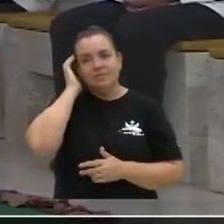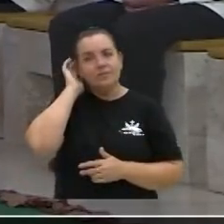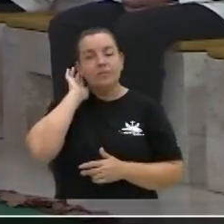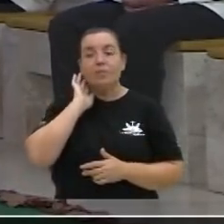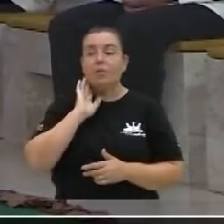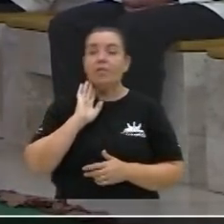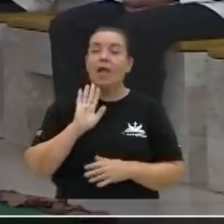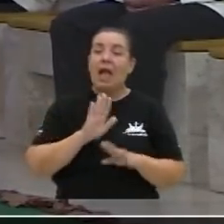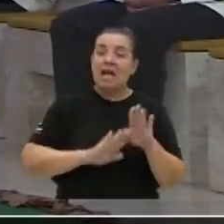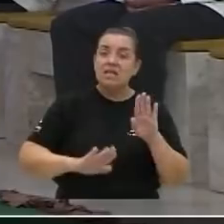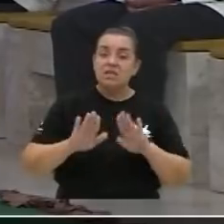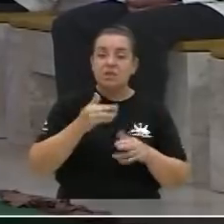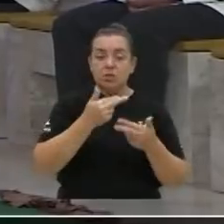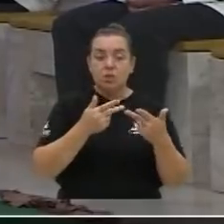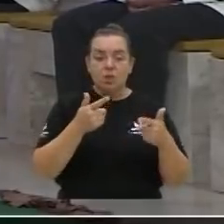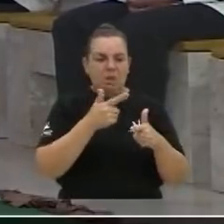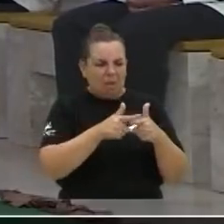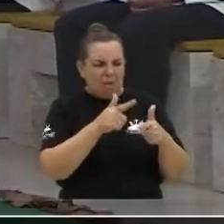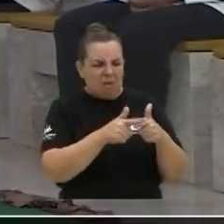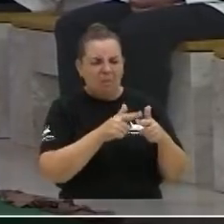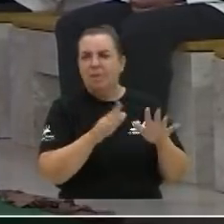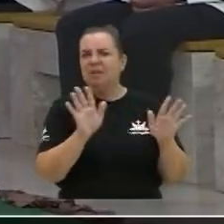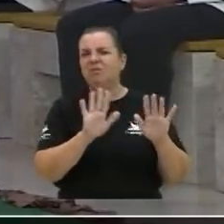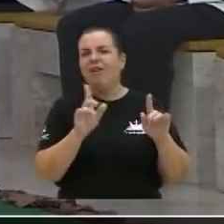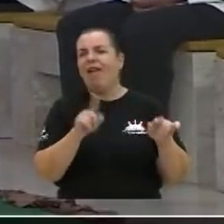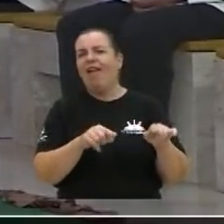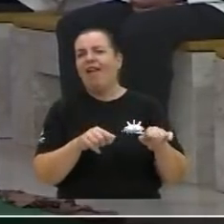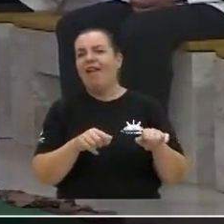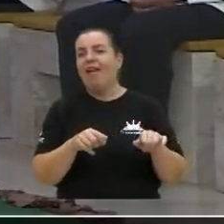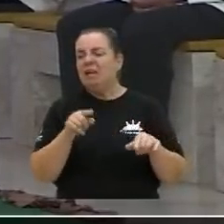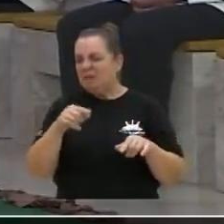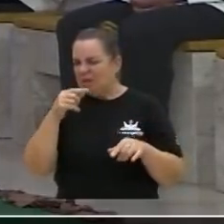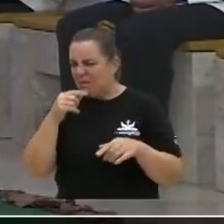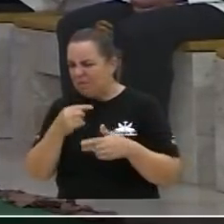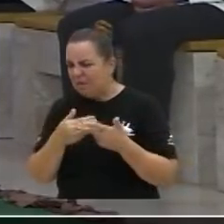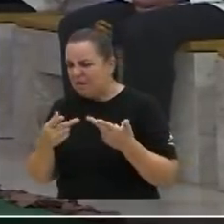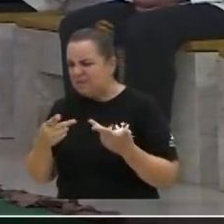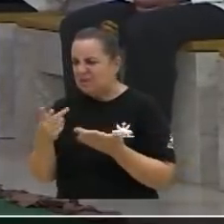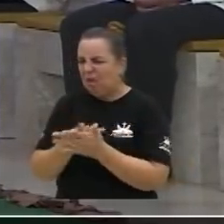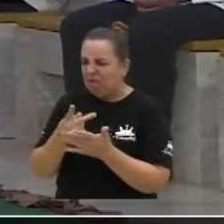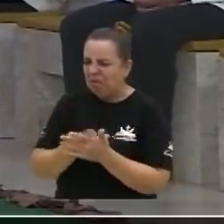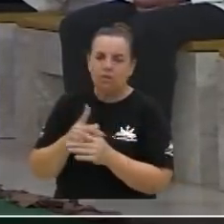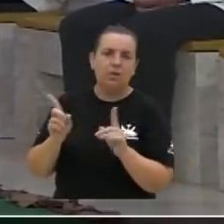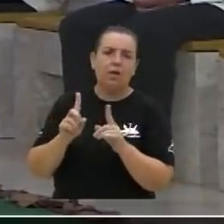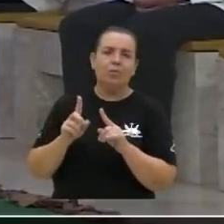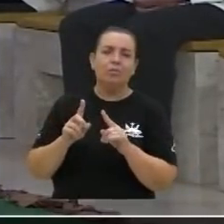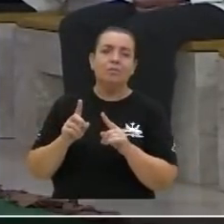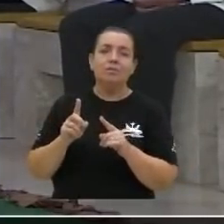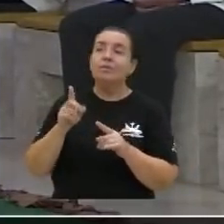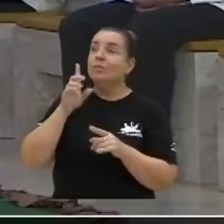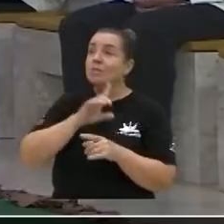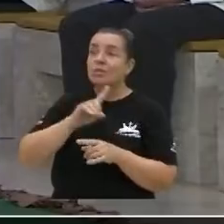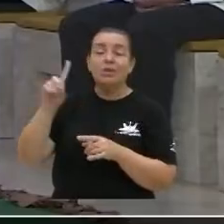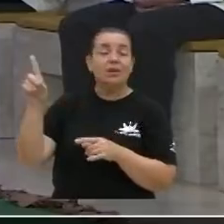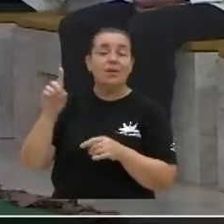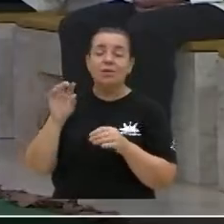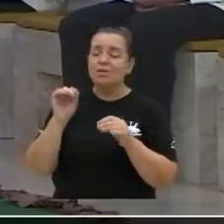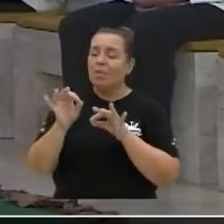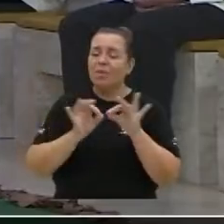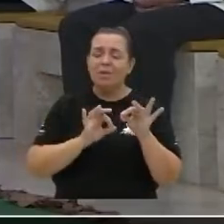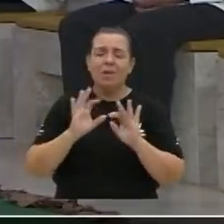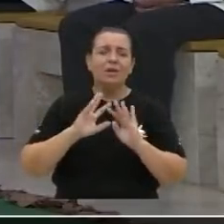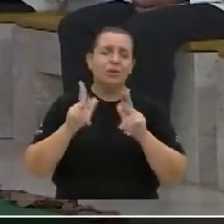um problema é uma solução. O que parece uma tragédia é uma provação. A nossa vida ganhou